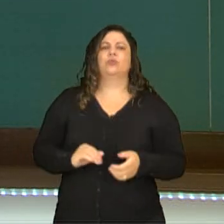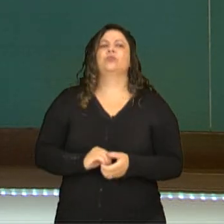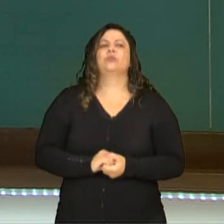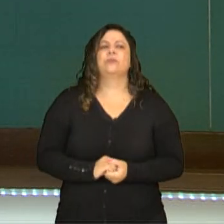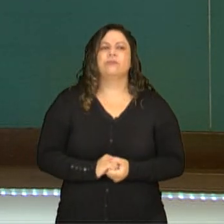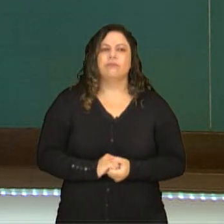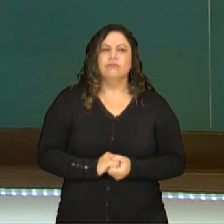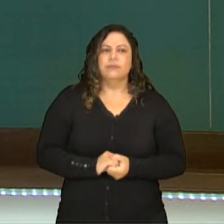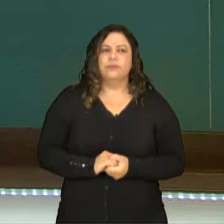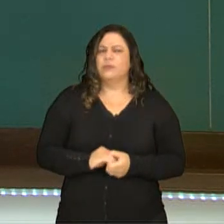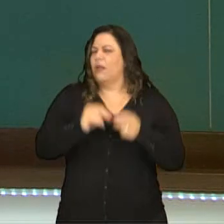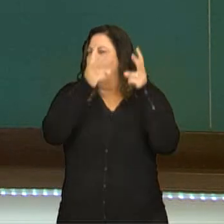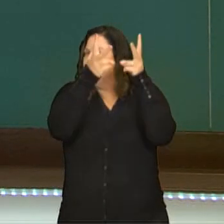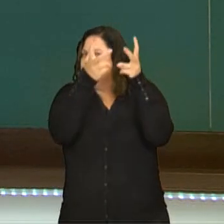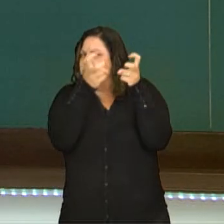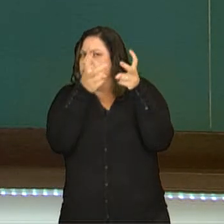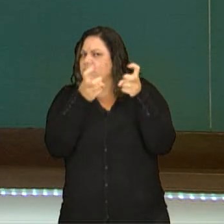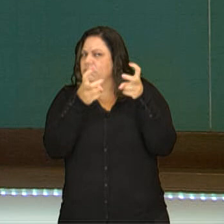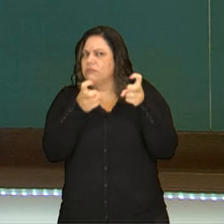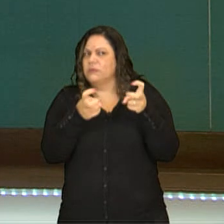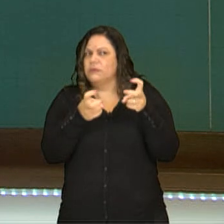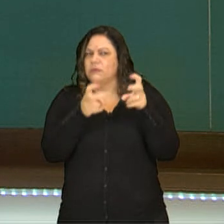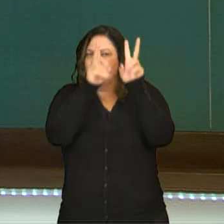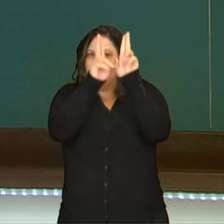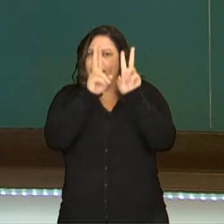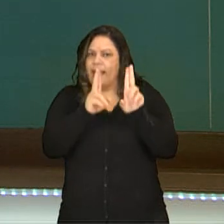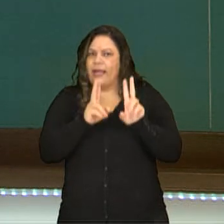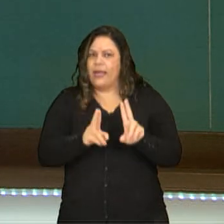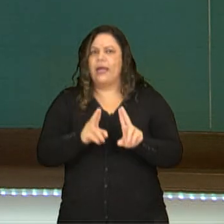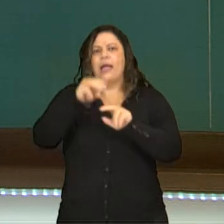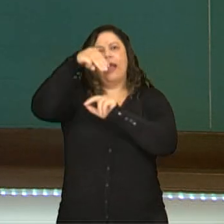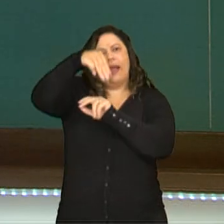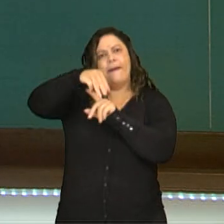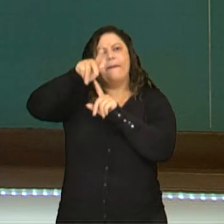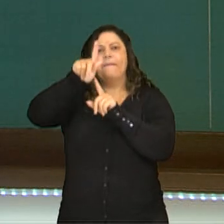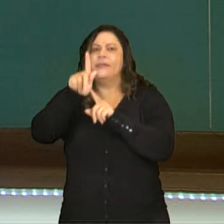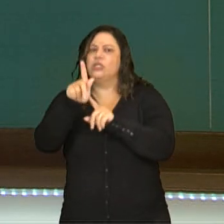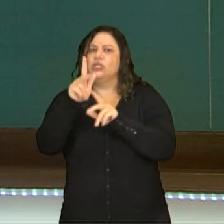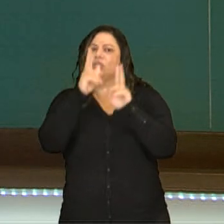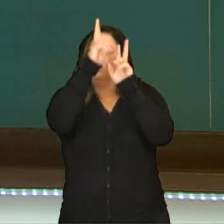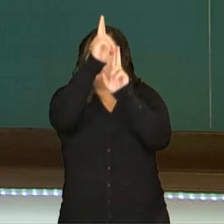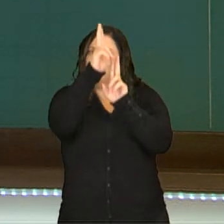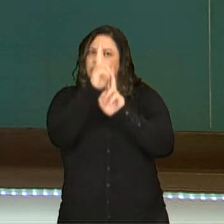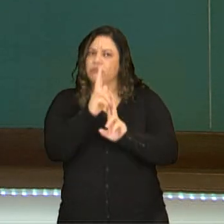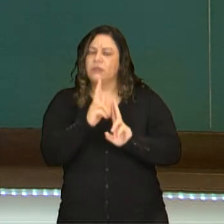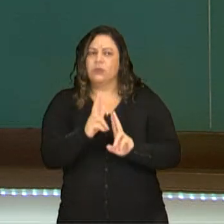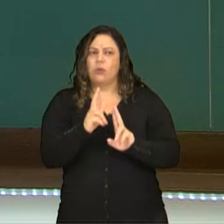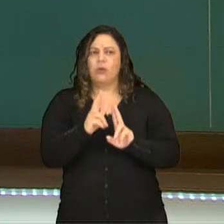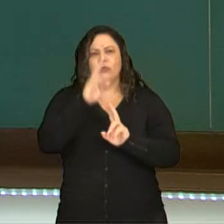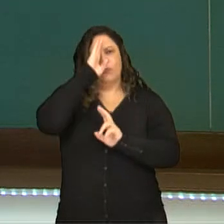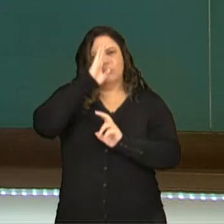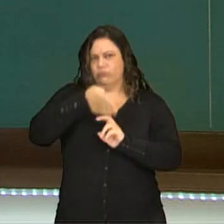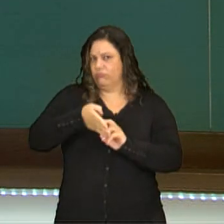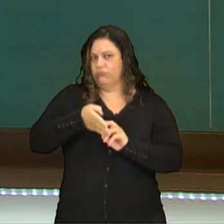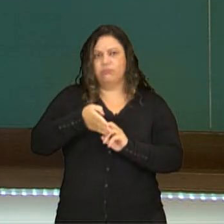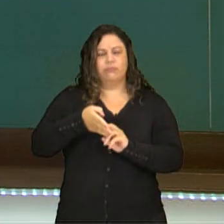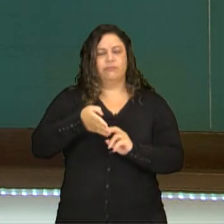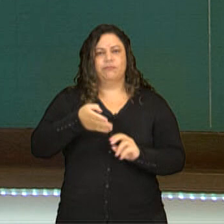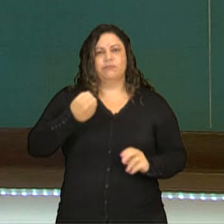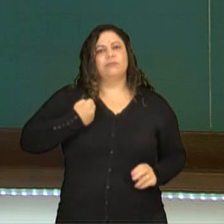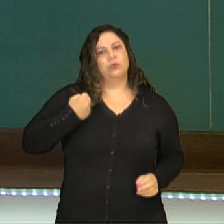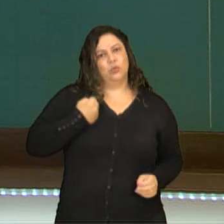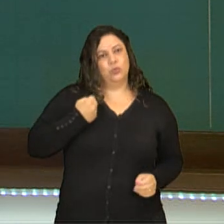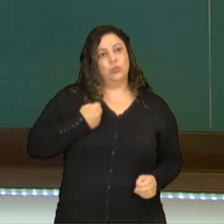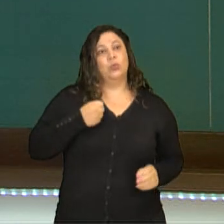minerais. Reparem que todos estão na mesma unidade, miligramas. Então, eu posso somar direto esses números.